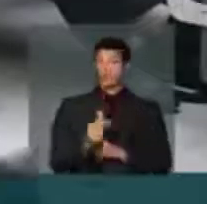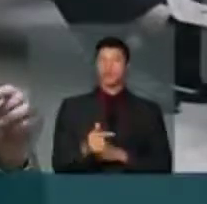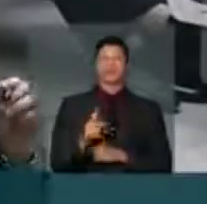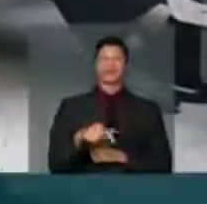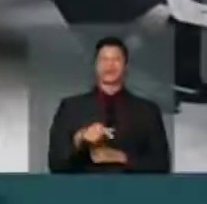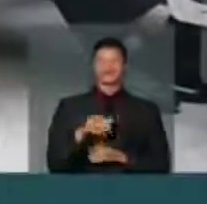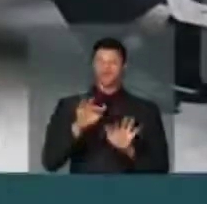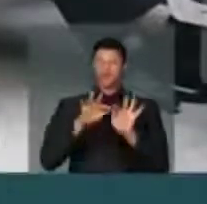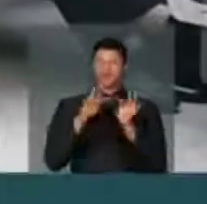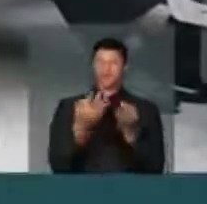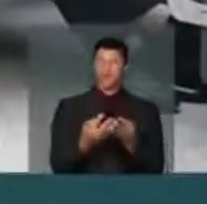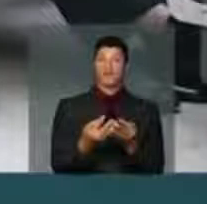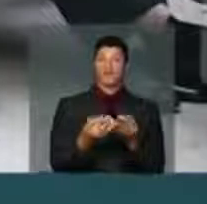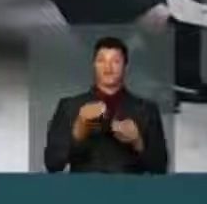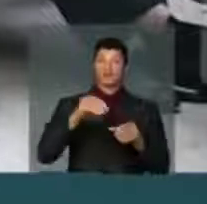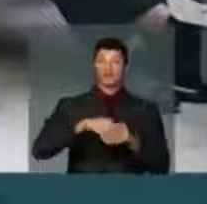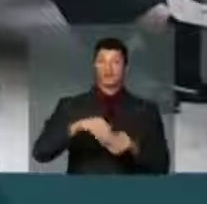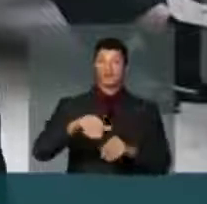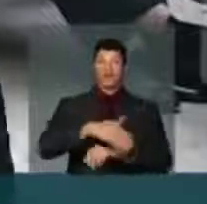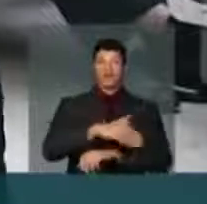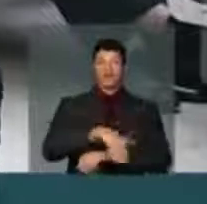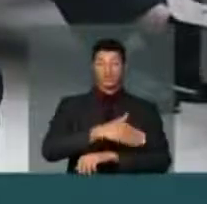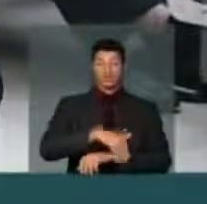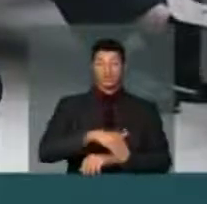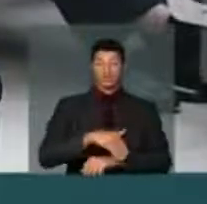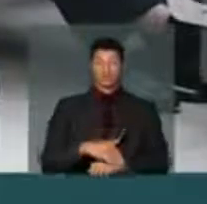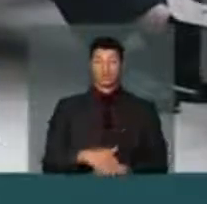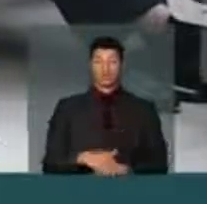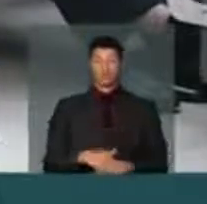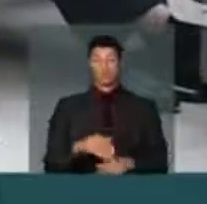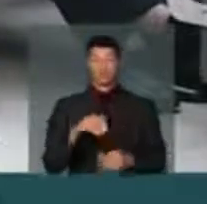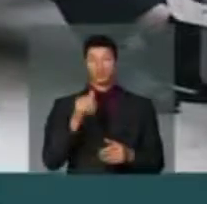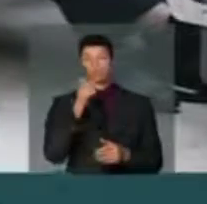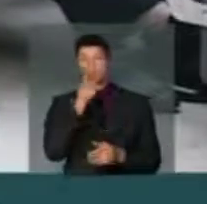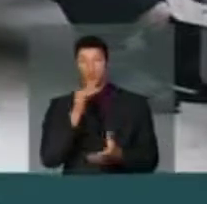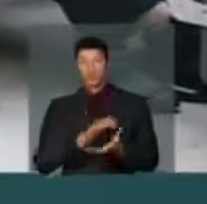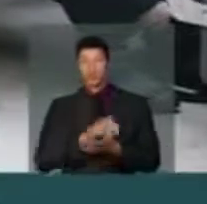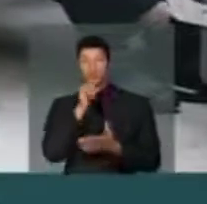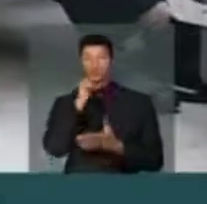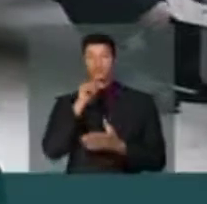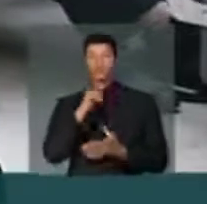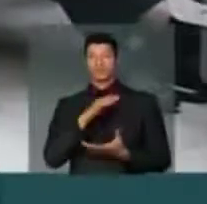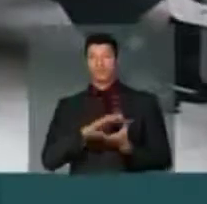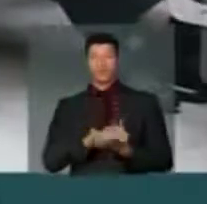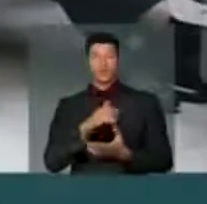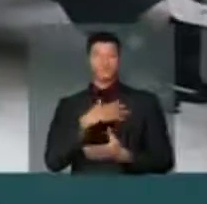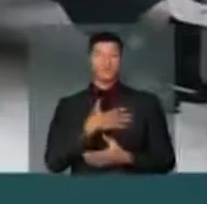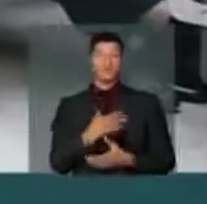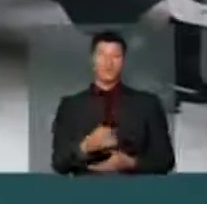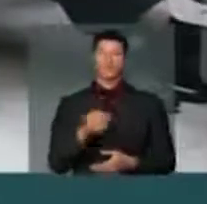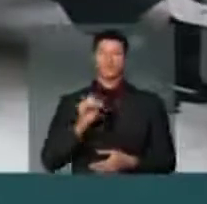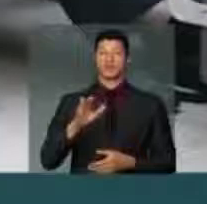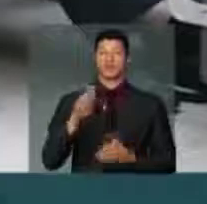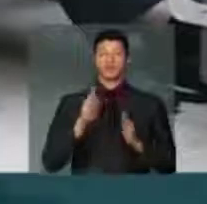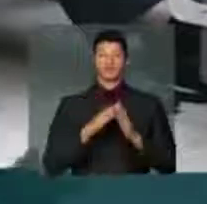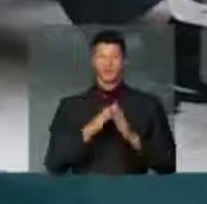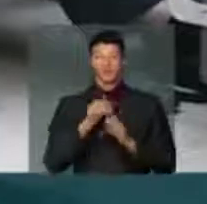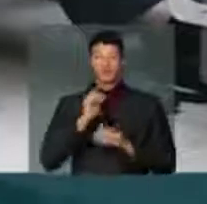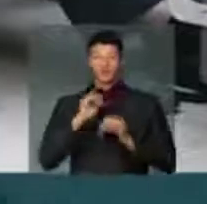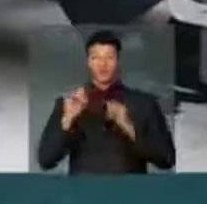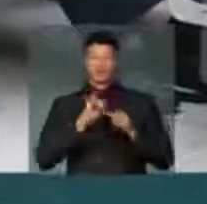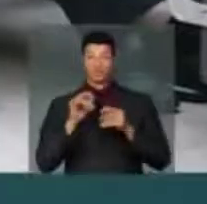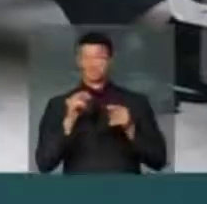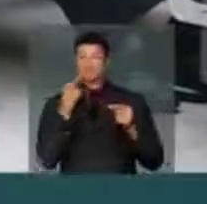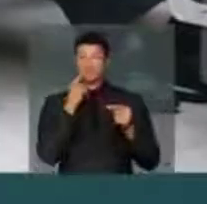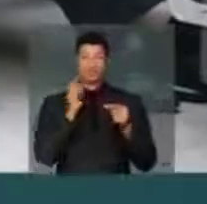Eram as famílias que estavam nas ruas, deputado. Os maridos, as esposas, os filhos, os amigos saindo de casa para dizer que